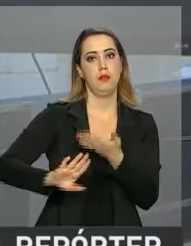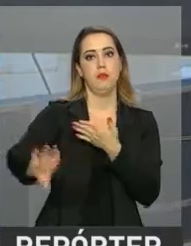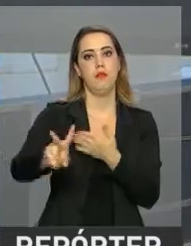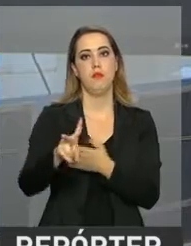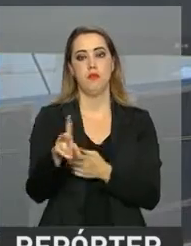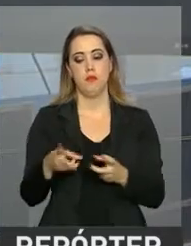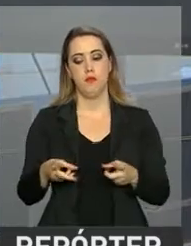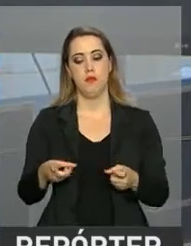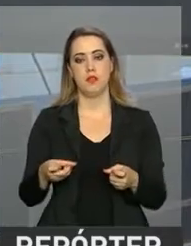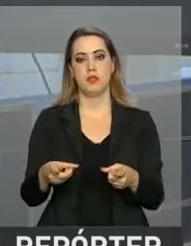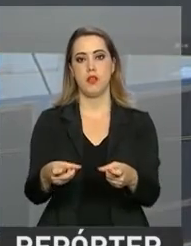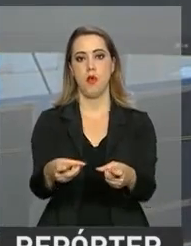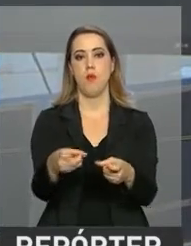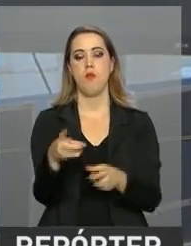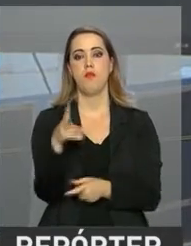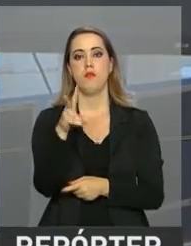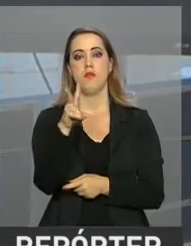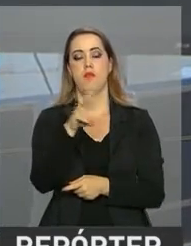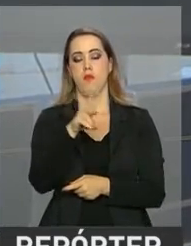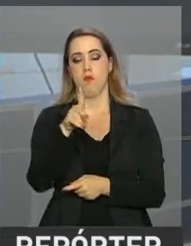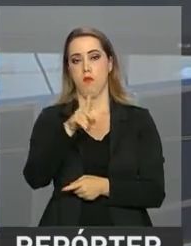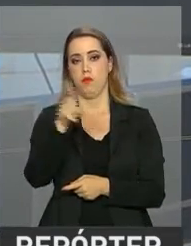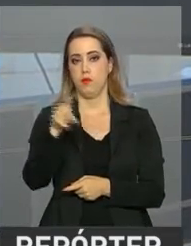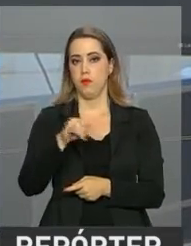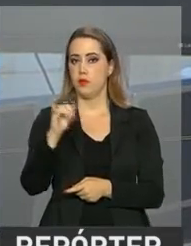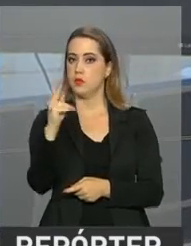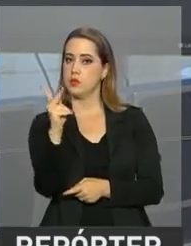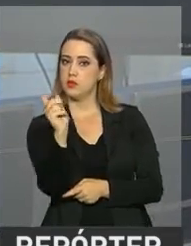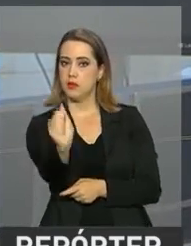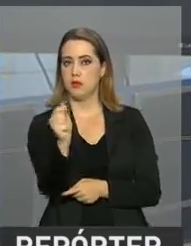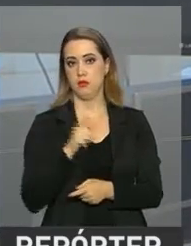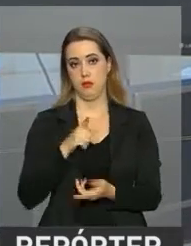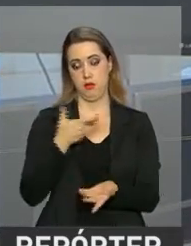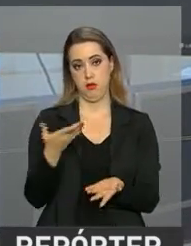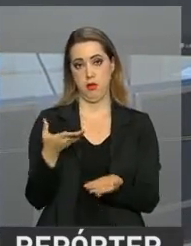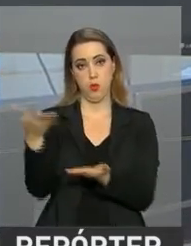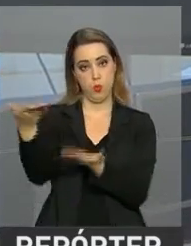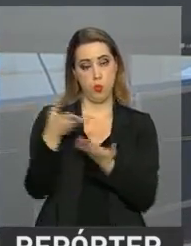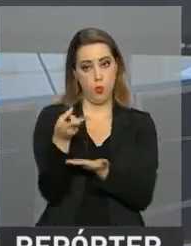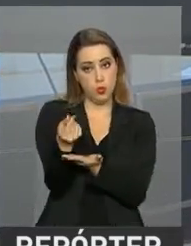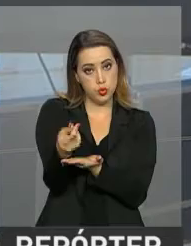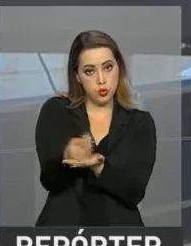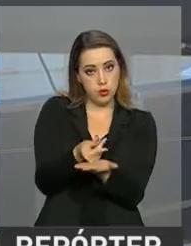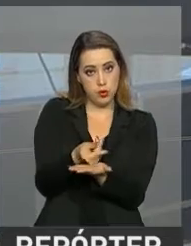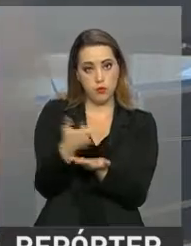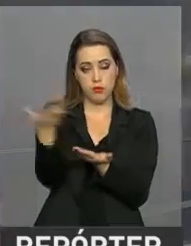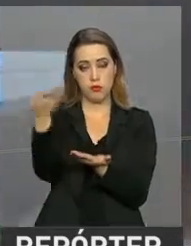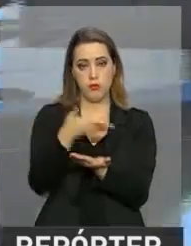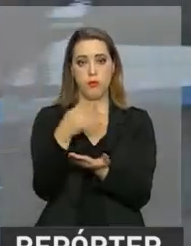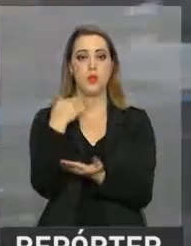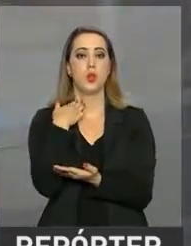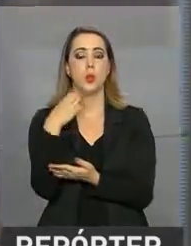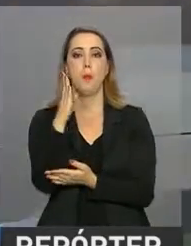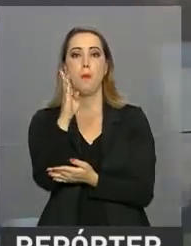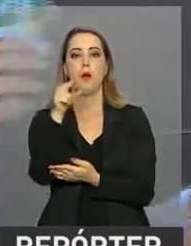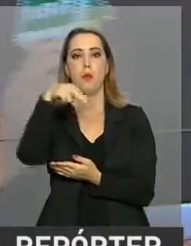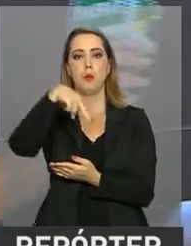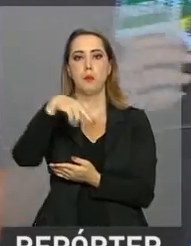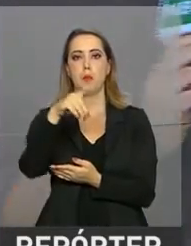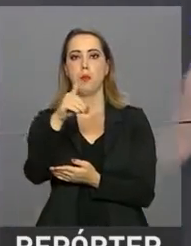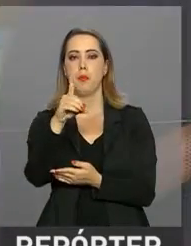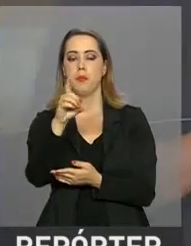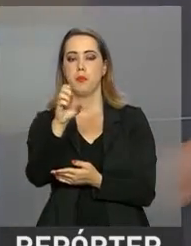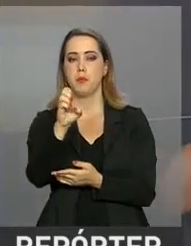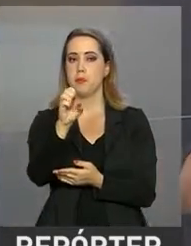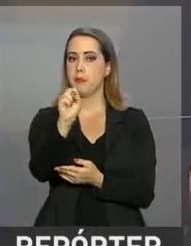país. Os recursos virão do Banco Nacional de Desenvolvimento Econômico e Social, o BNDES. E a repórter Luana Karen traz ao vivo